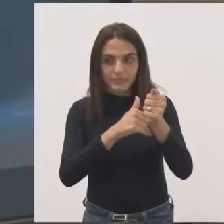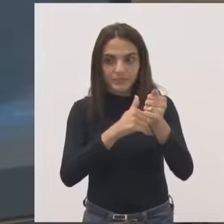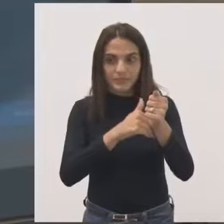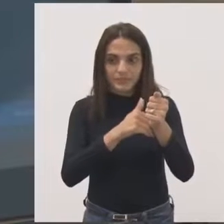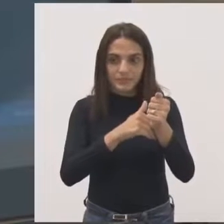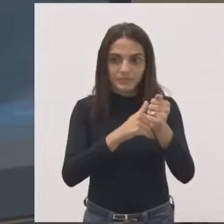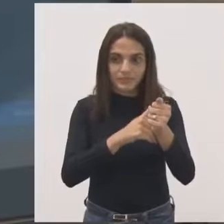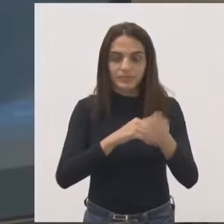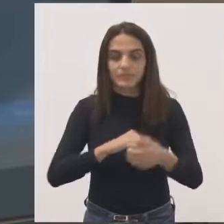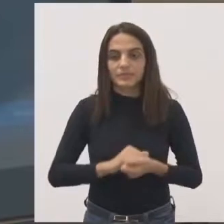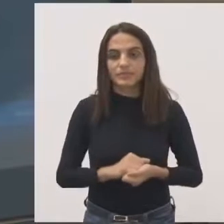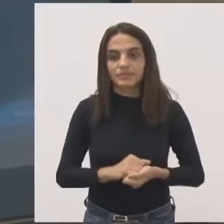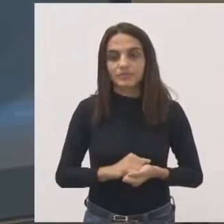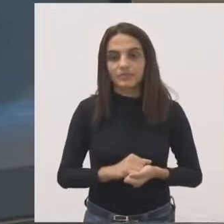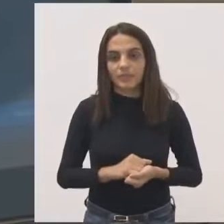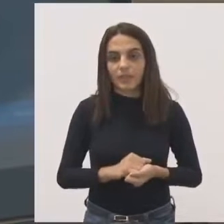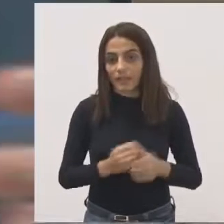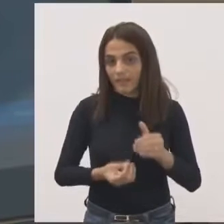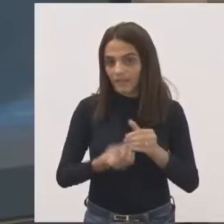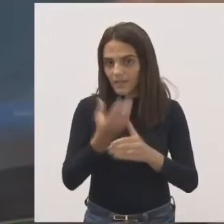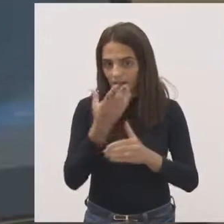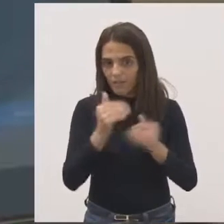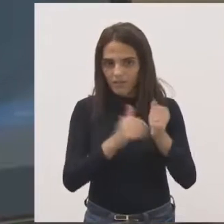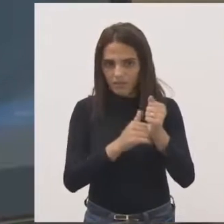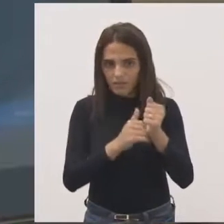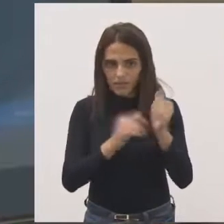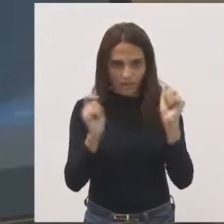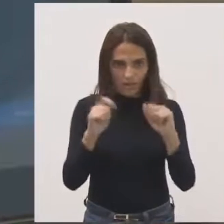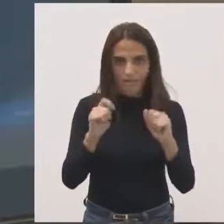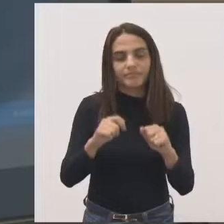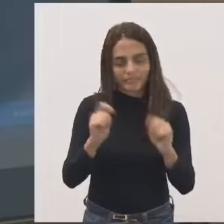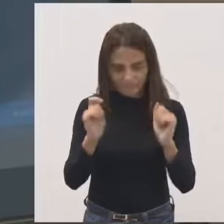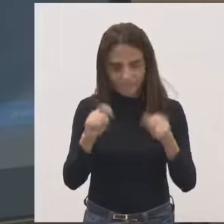casa, meu computador não tem senha. Eu posso criar caso eu queira? Pode